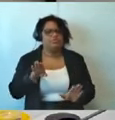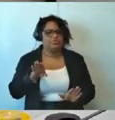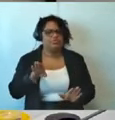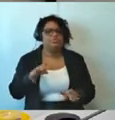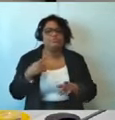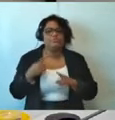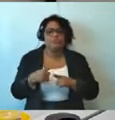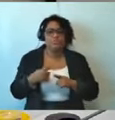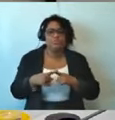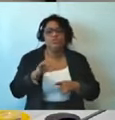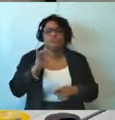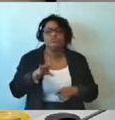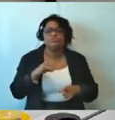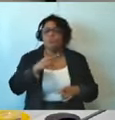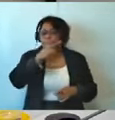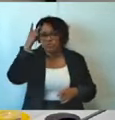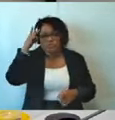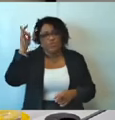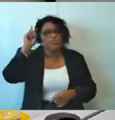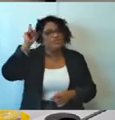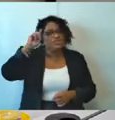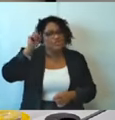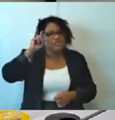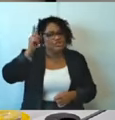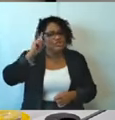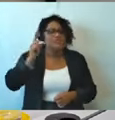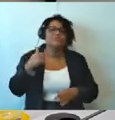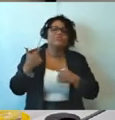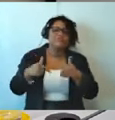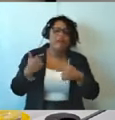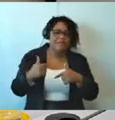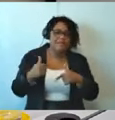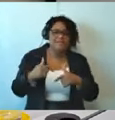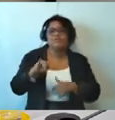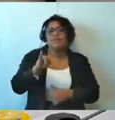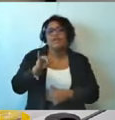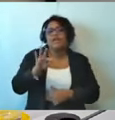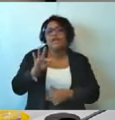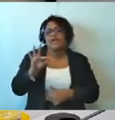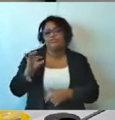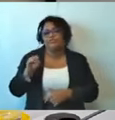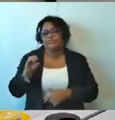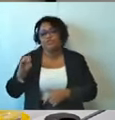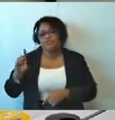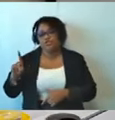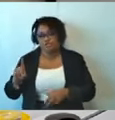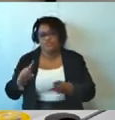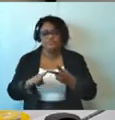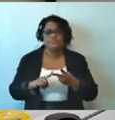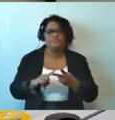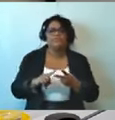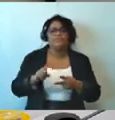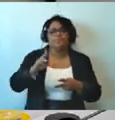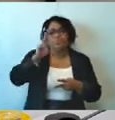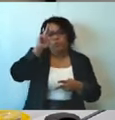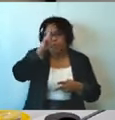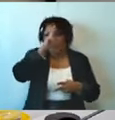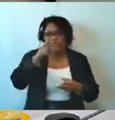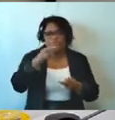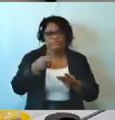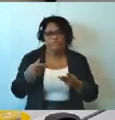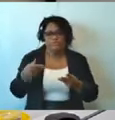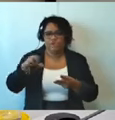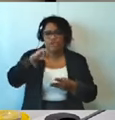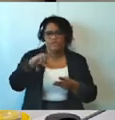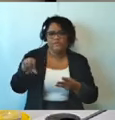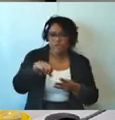do iFood, do aplicativo que está aí no front, sabe de fato o que eles passam debaixo da chuva e muitas das vezes para chegar no seu